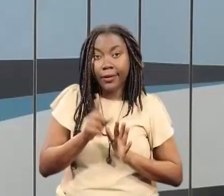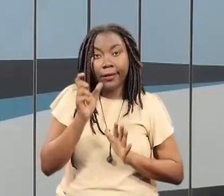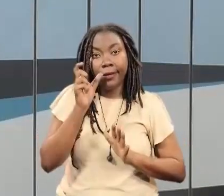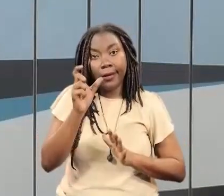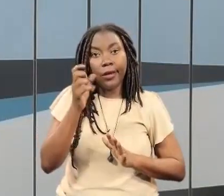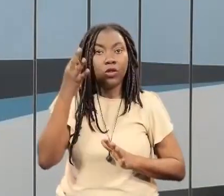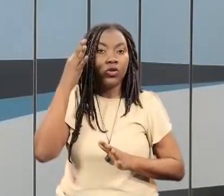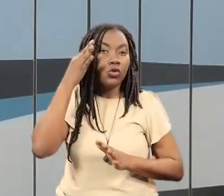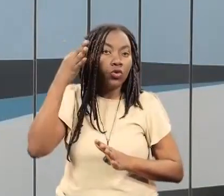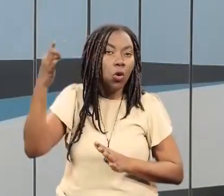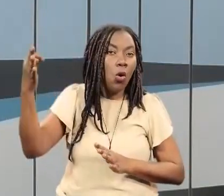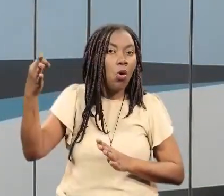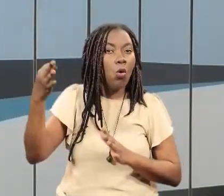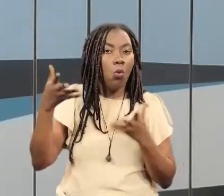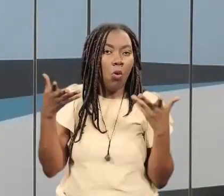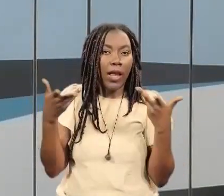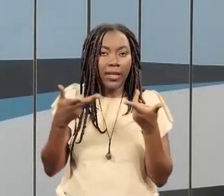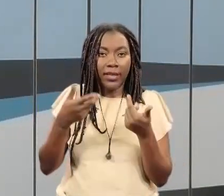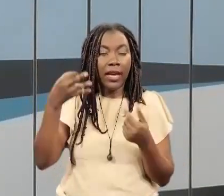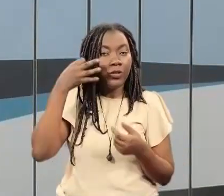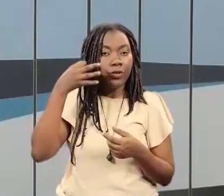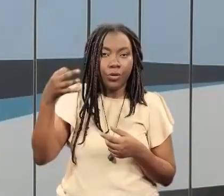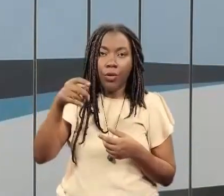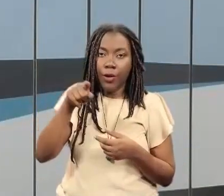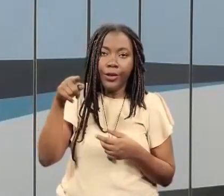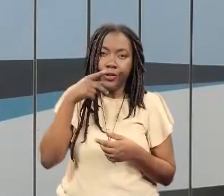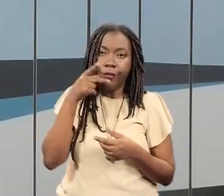né, qualidade de sono, eles falam isso realmente.